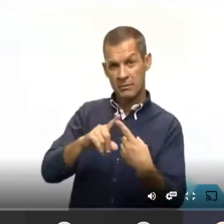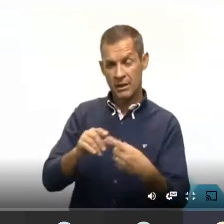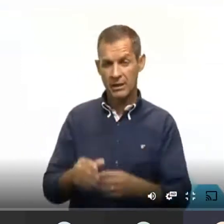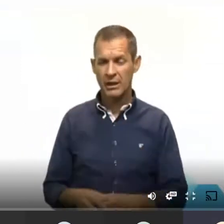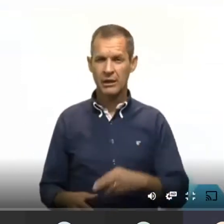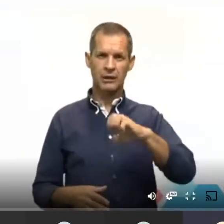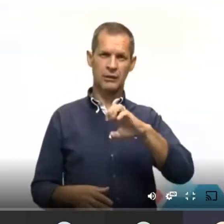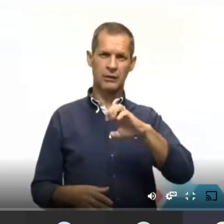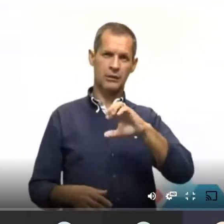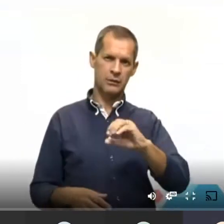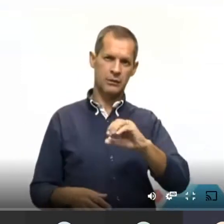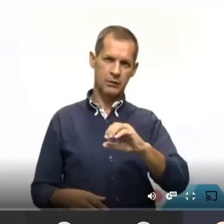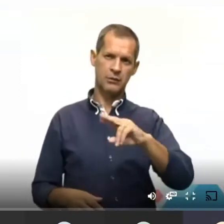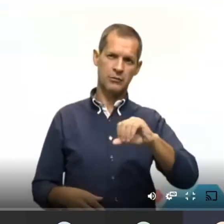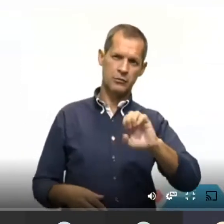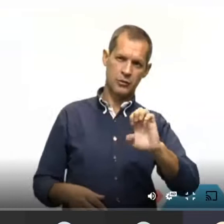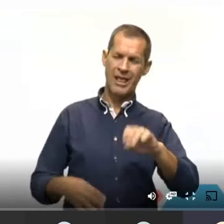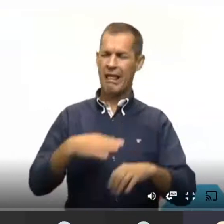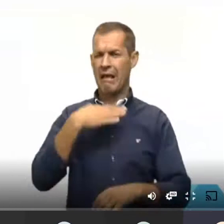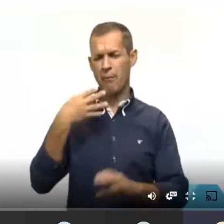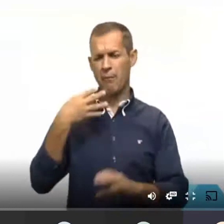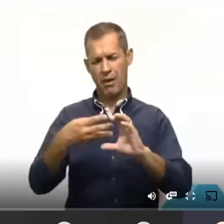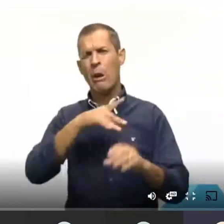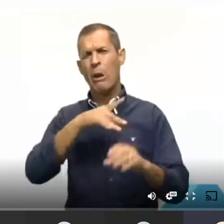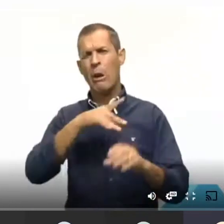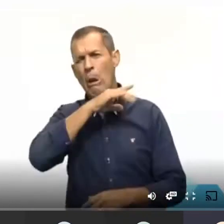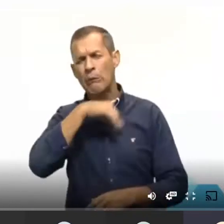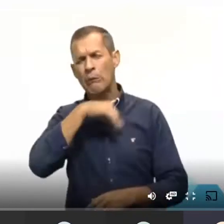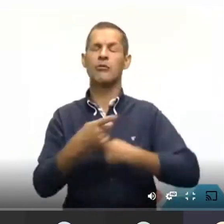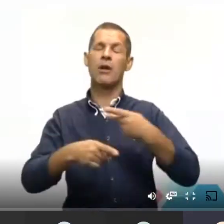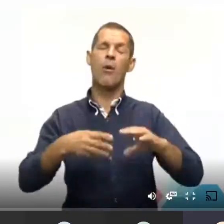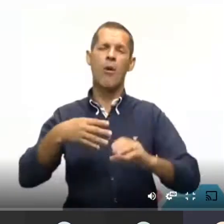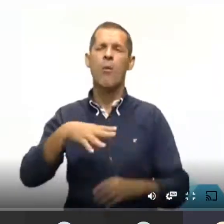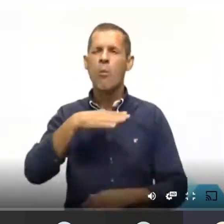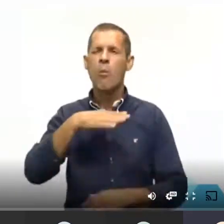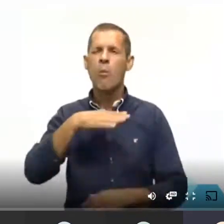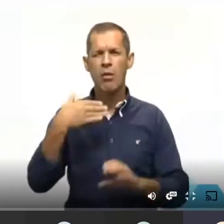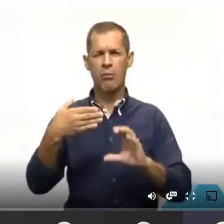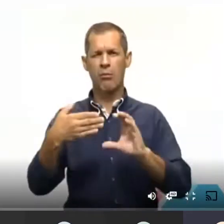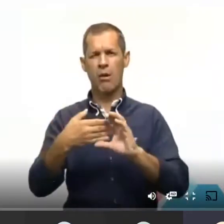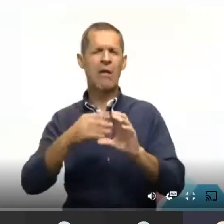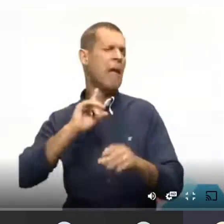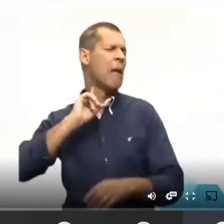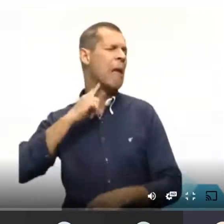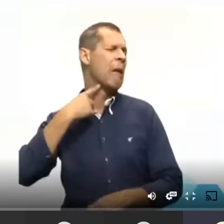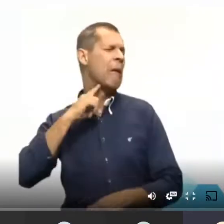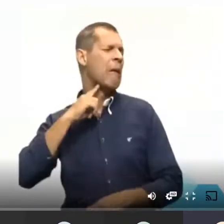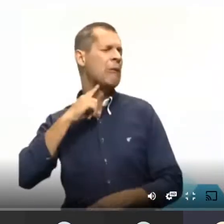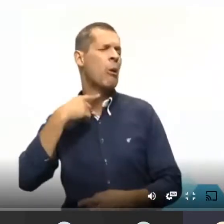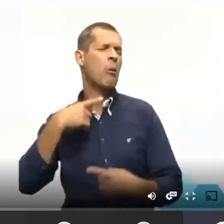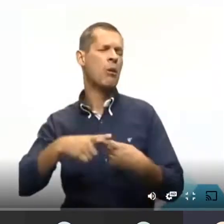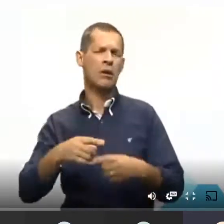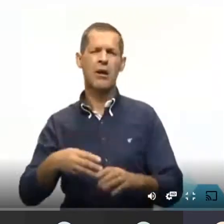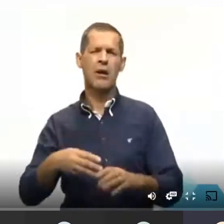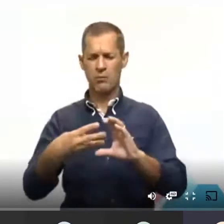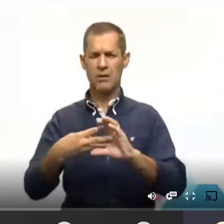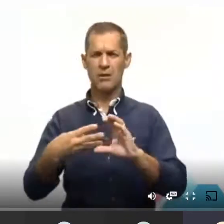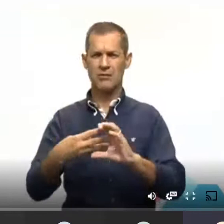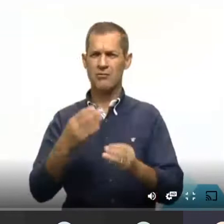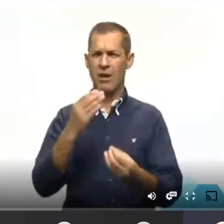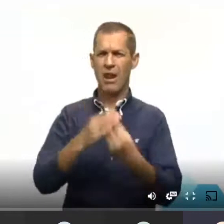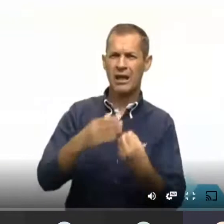deles é a necrose. A necrose é aquela morte celular ruim que nós falamos, né? Uma morte celular suja. Por quê? Porque